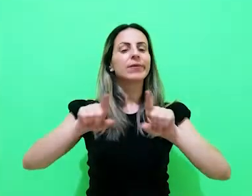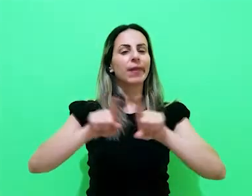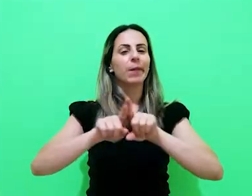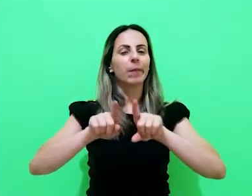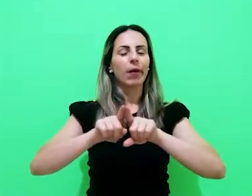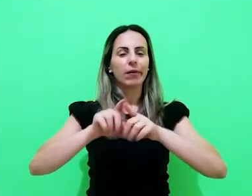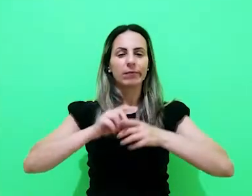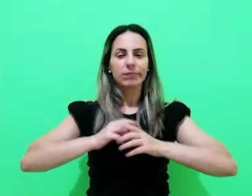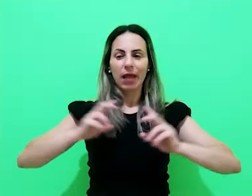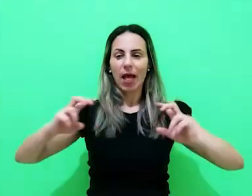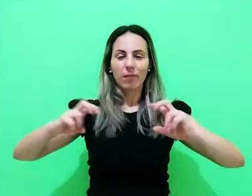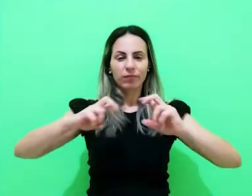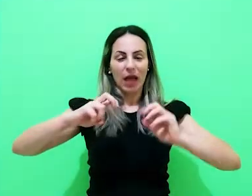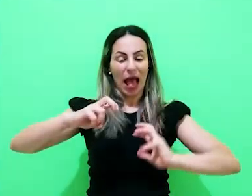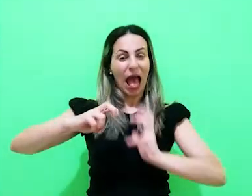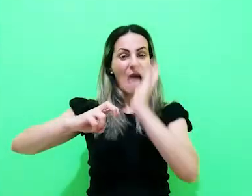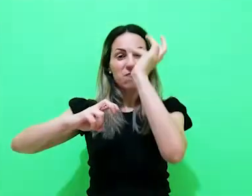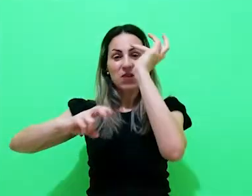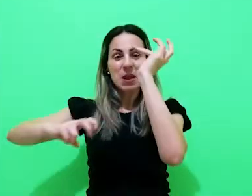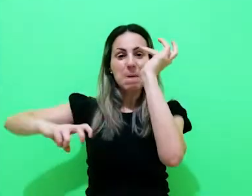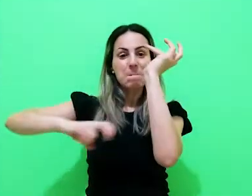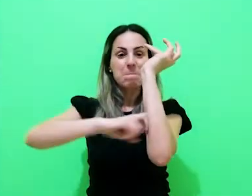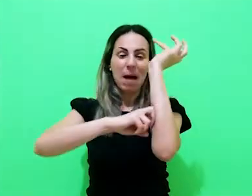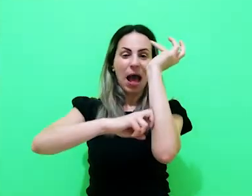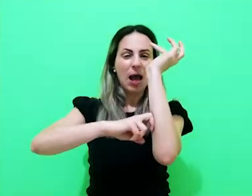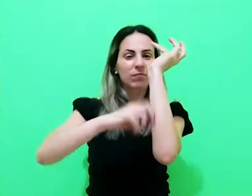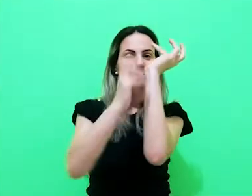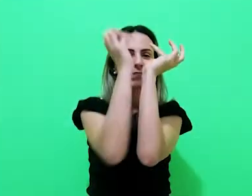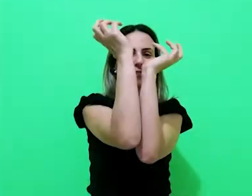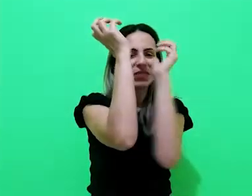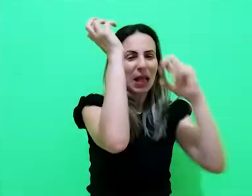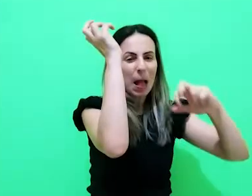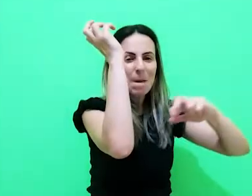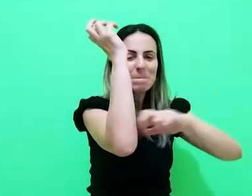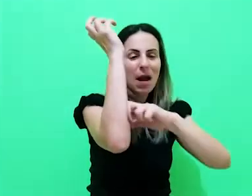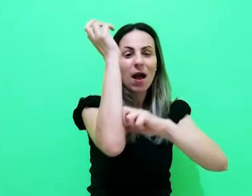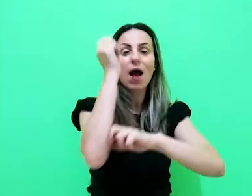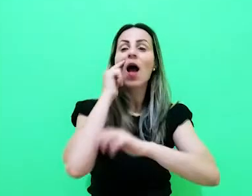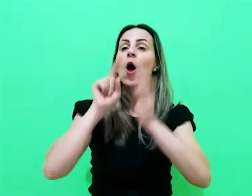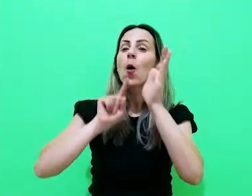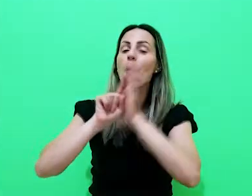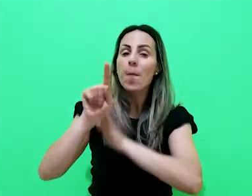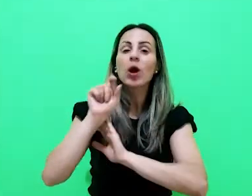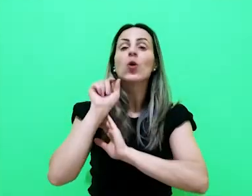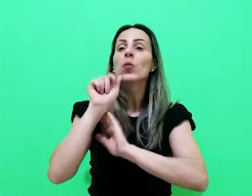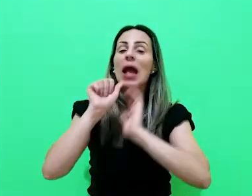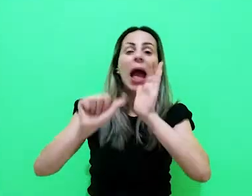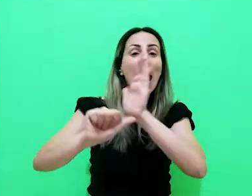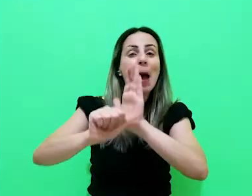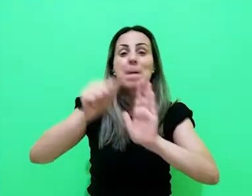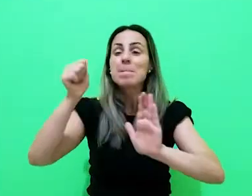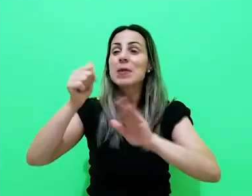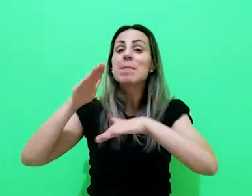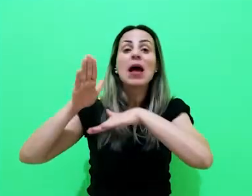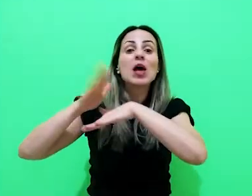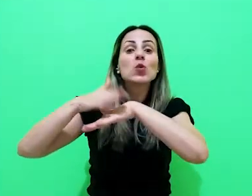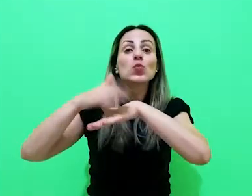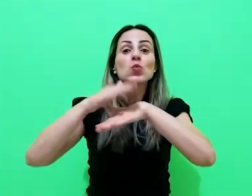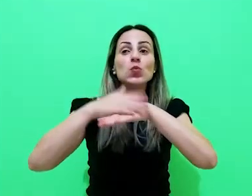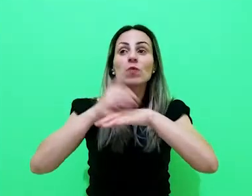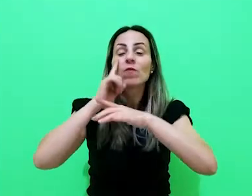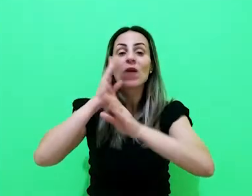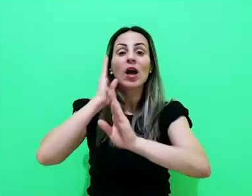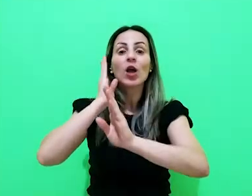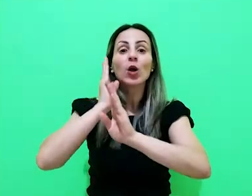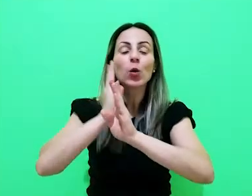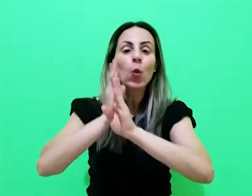batido também em cima da árvore, tá? E aí eu pergunto para vocês, pessoal, qual é a primeira coisa que a gente tem que fazer assim que a